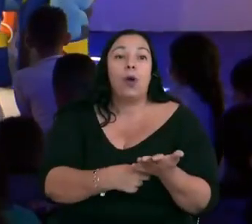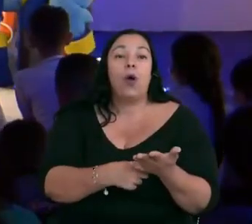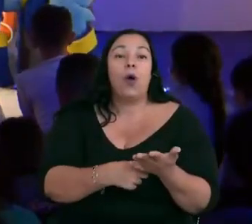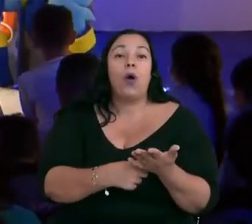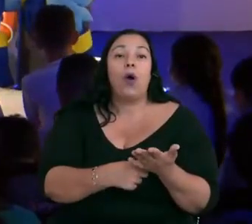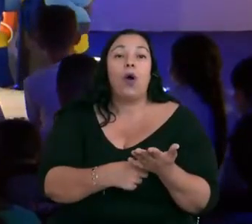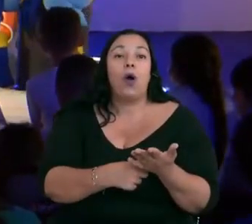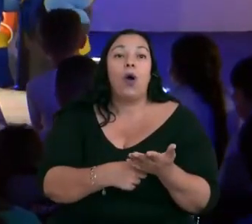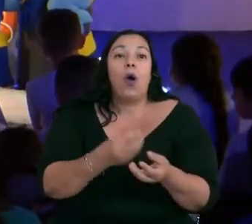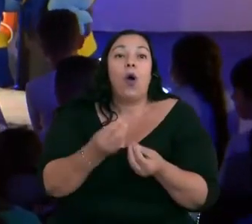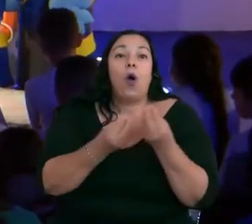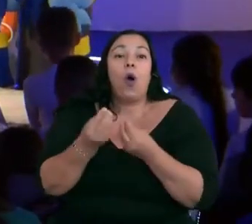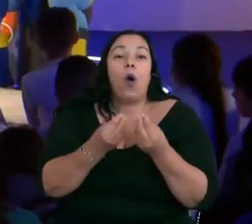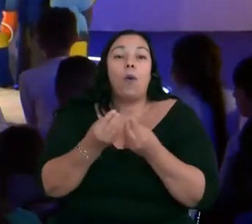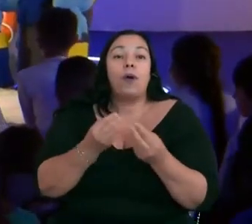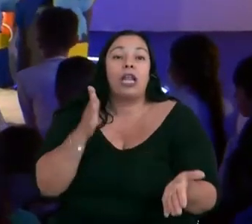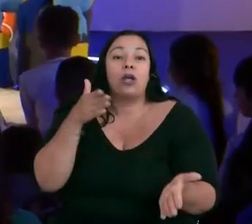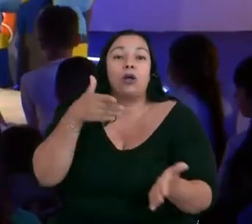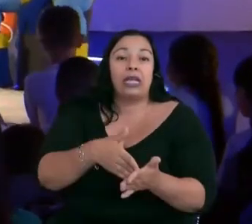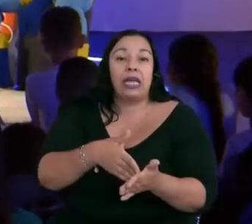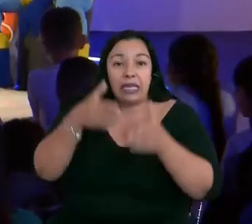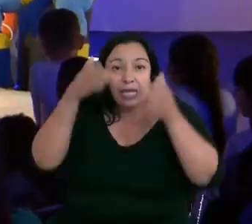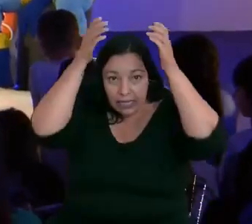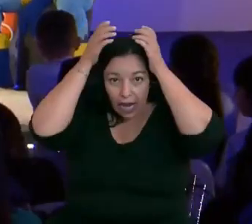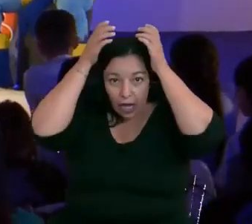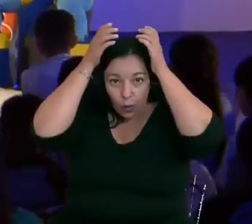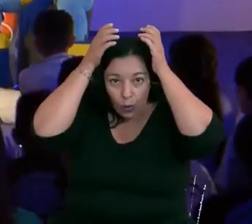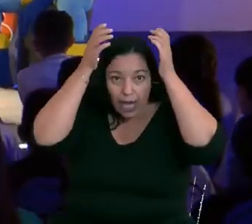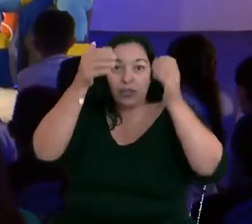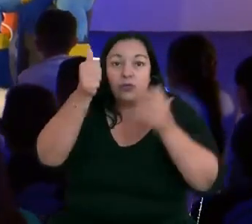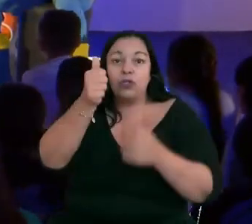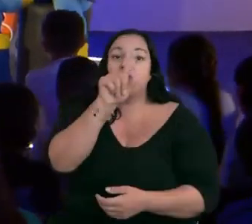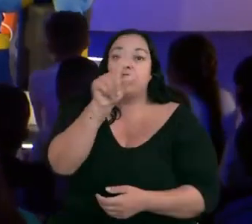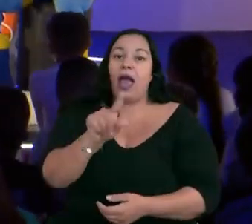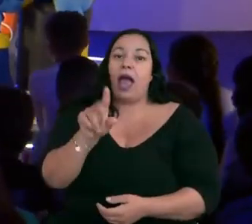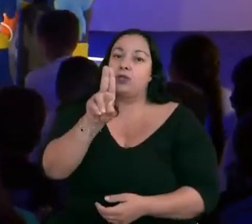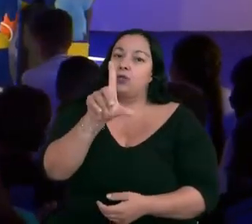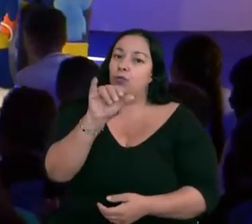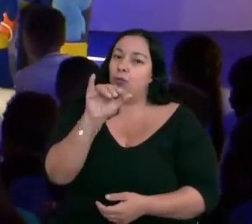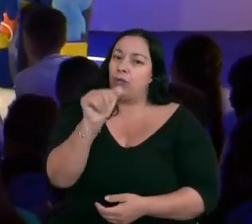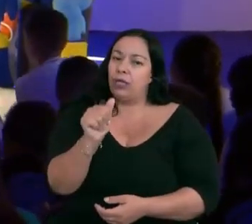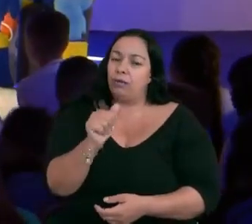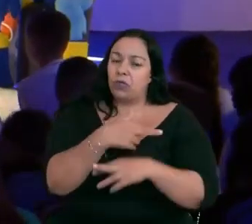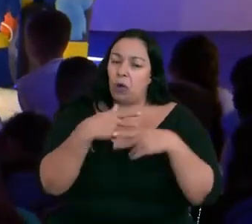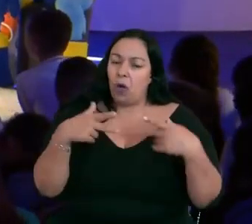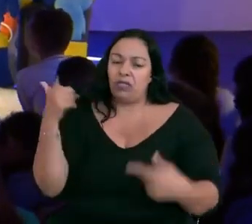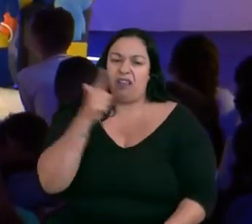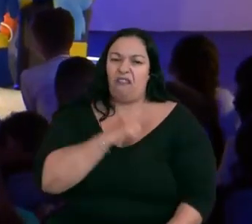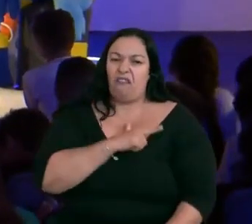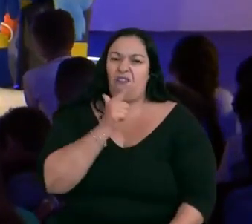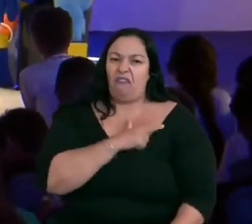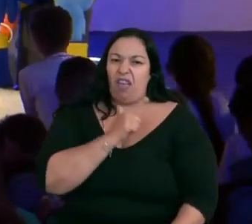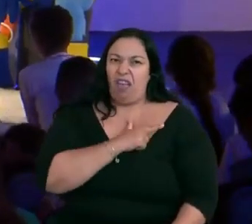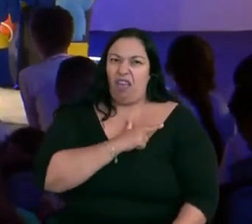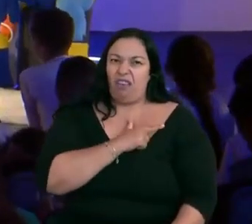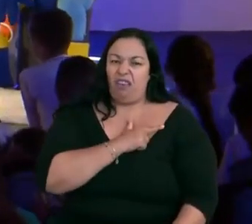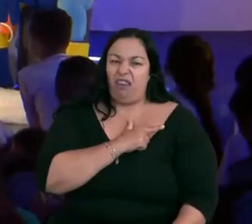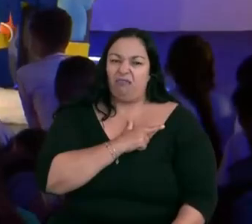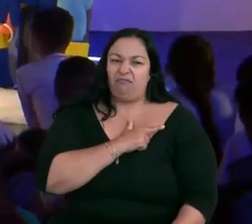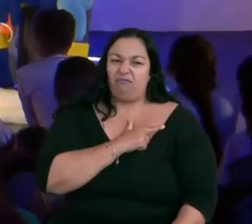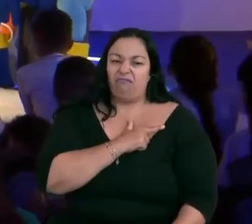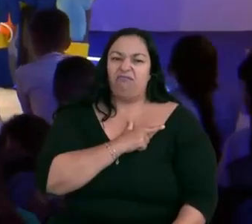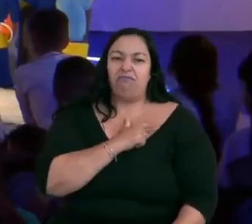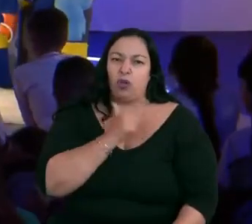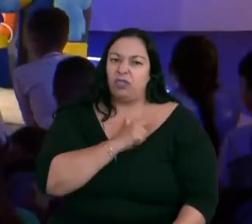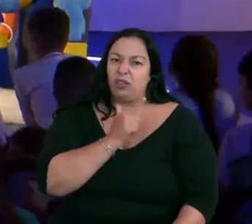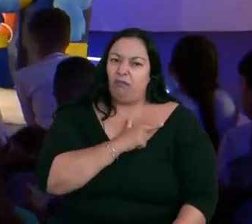conseguir entrar no reino de Azulha. É, olha que coisa feia. É feia trair um amigo, não é?